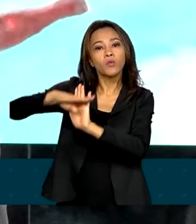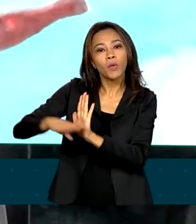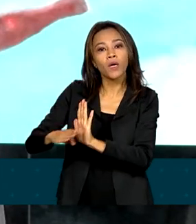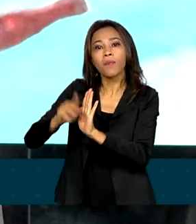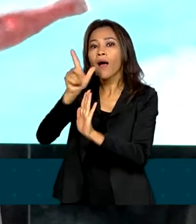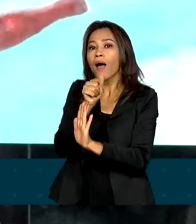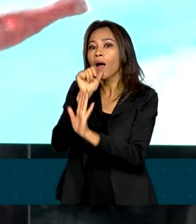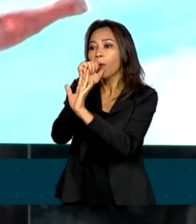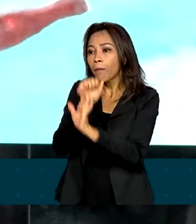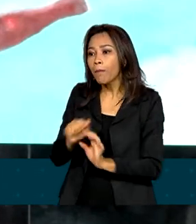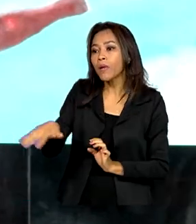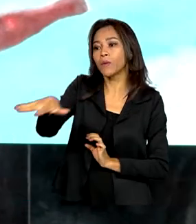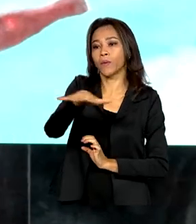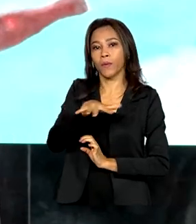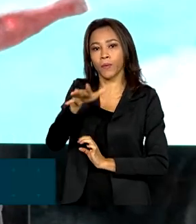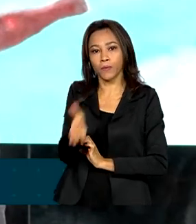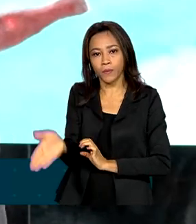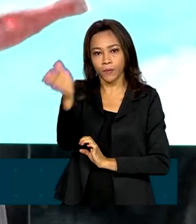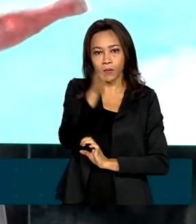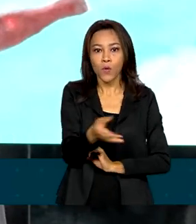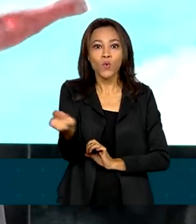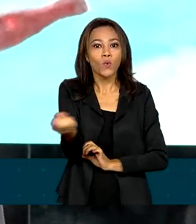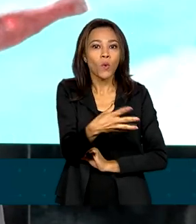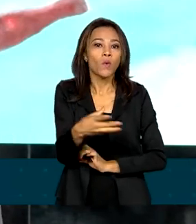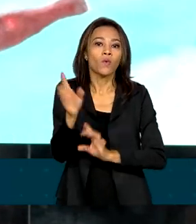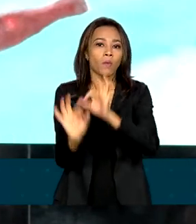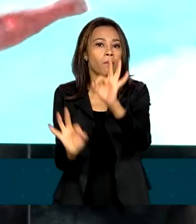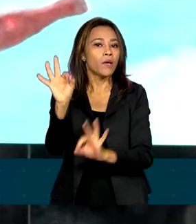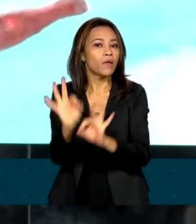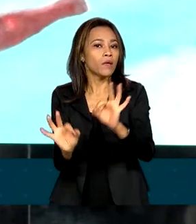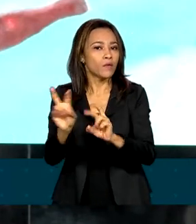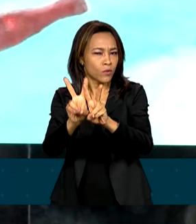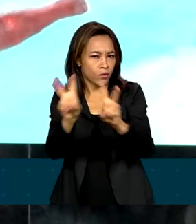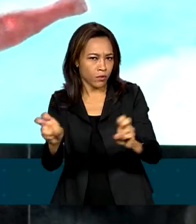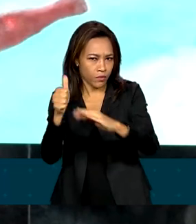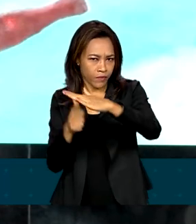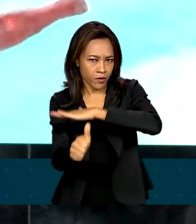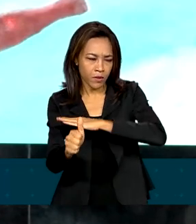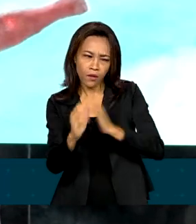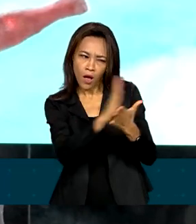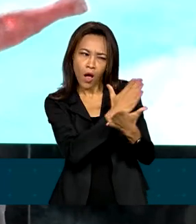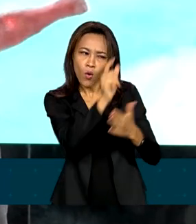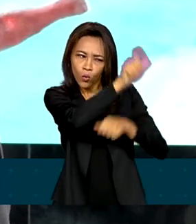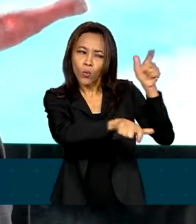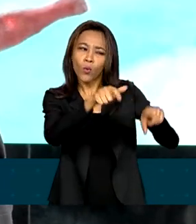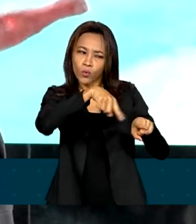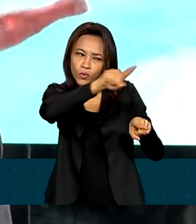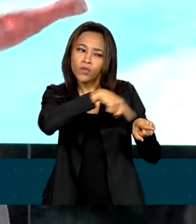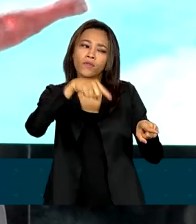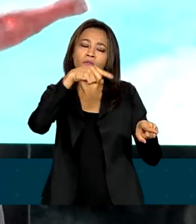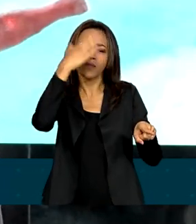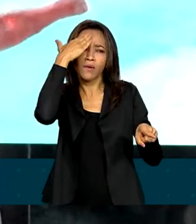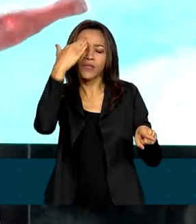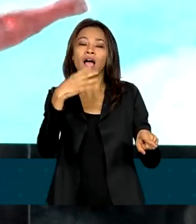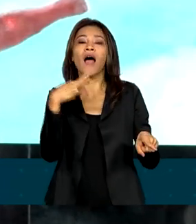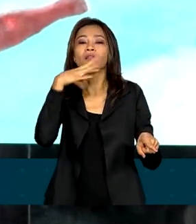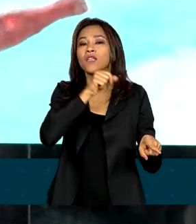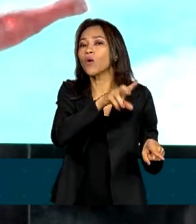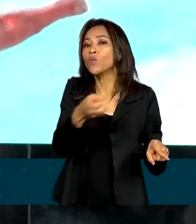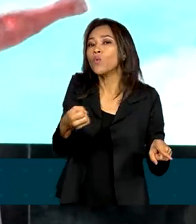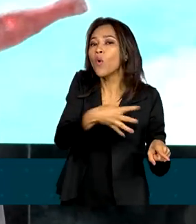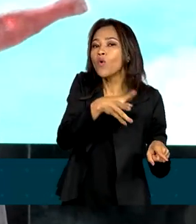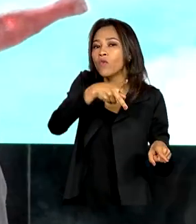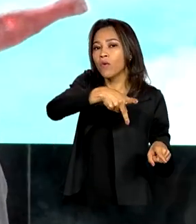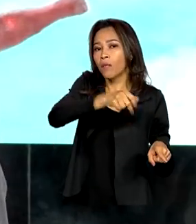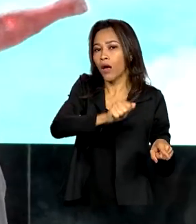do novo plano de investimento, que alguns de vocês estão escrevendo como novo PAC, mas que terá